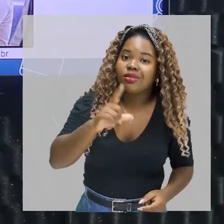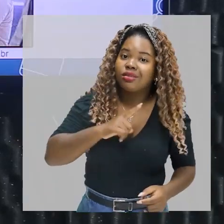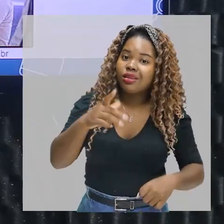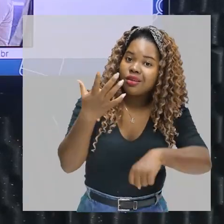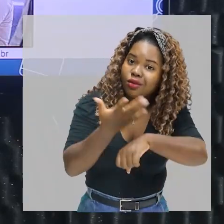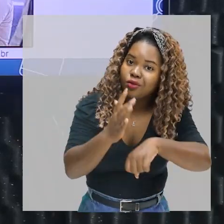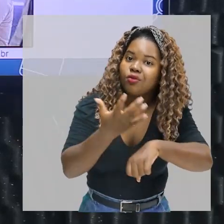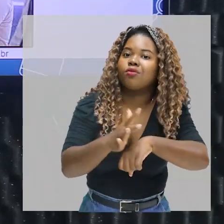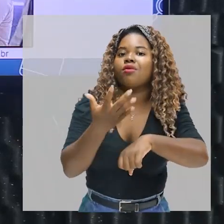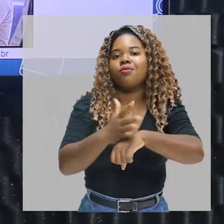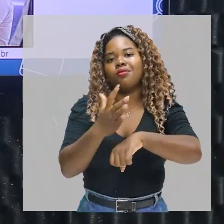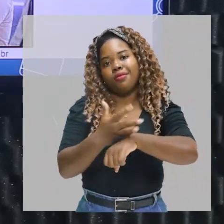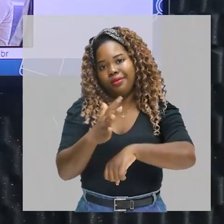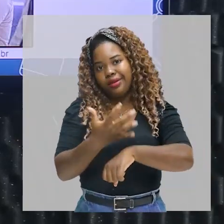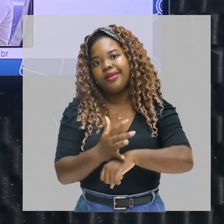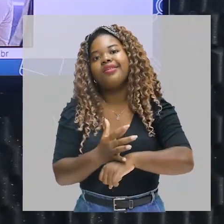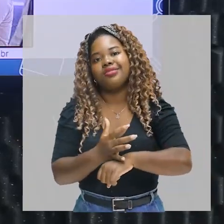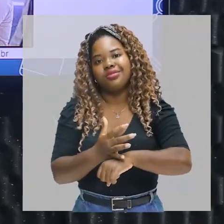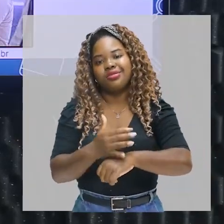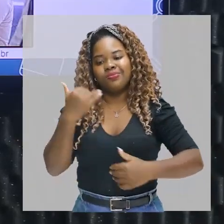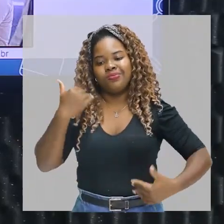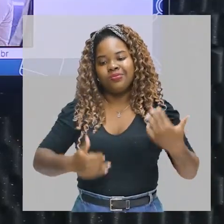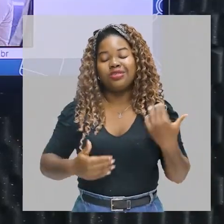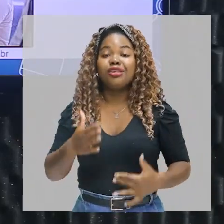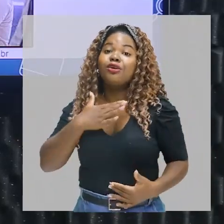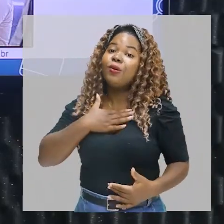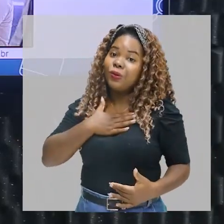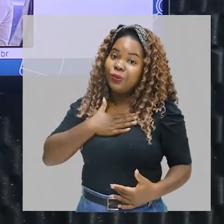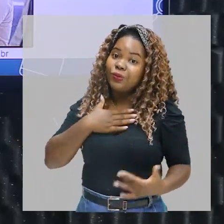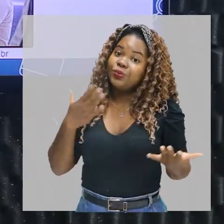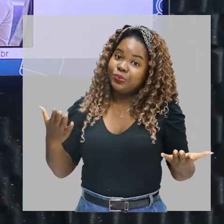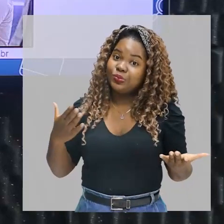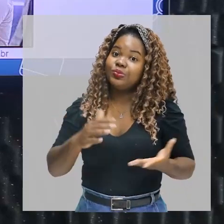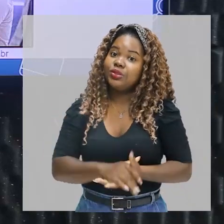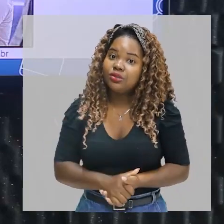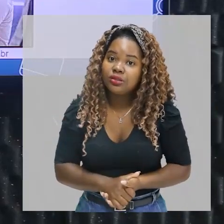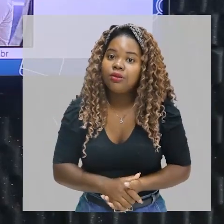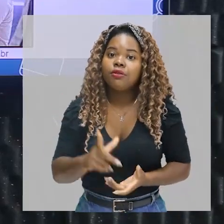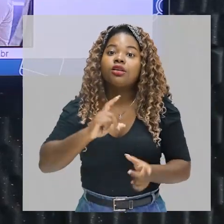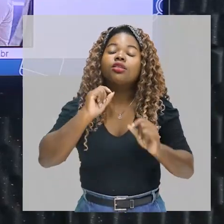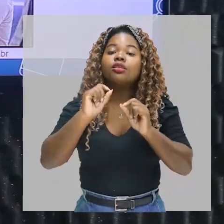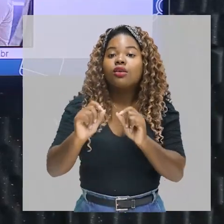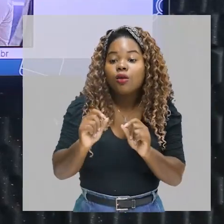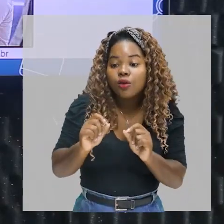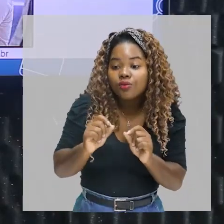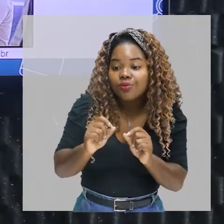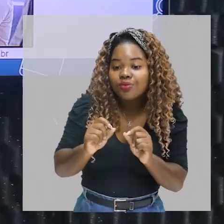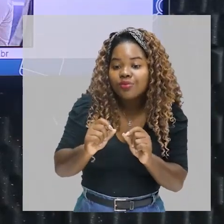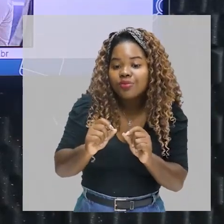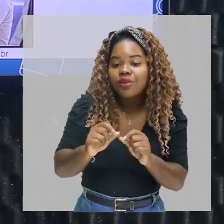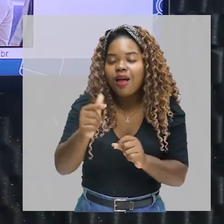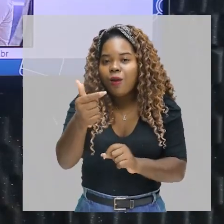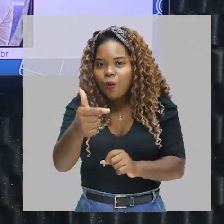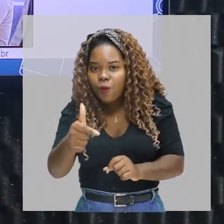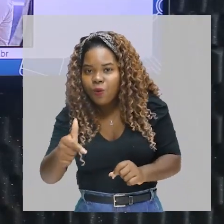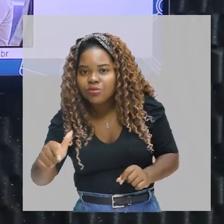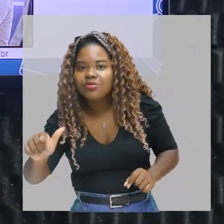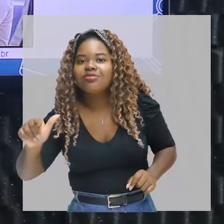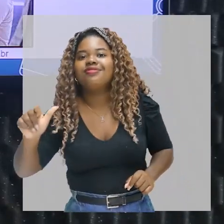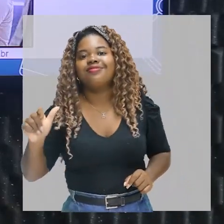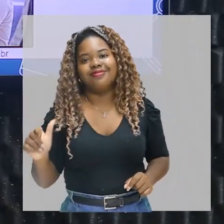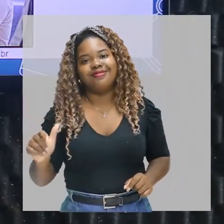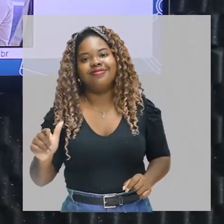prática esportiva, uma prática corporal que você goste, para que você tenha o quê? Tenha a